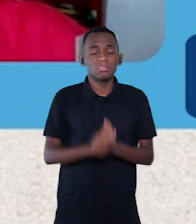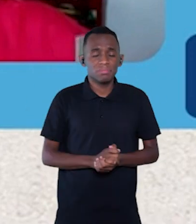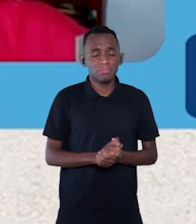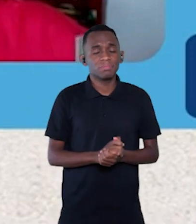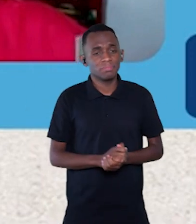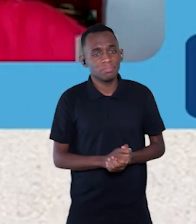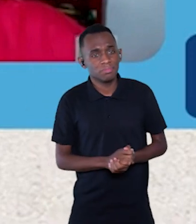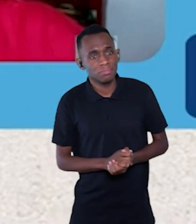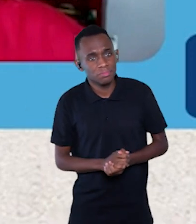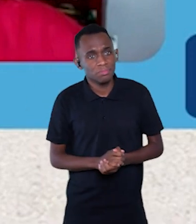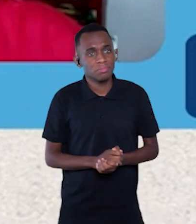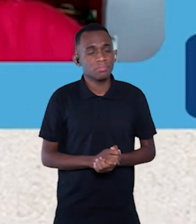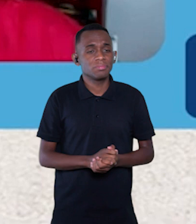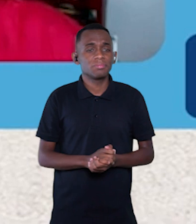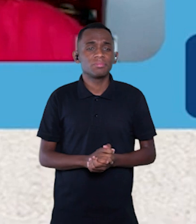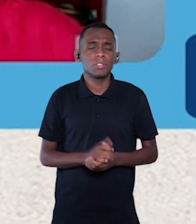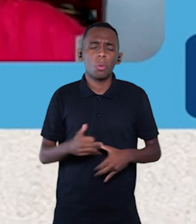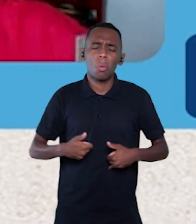diferenciado.